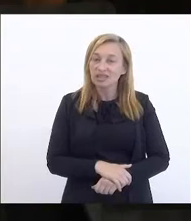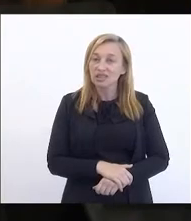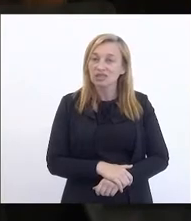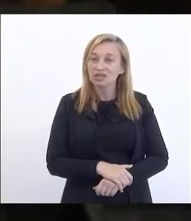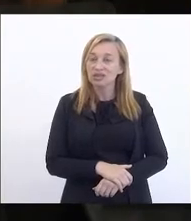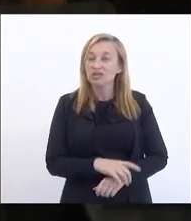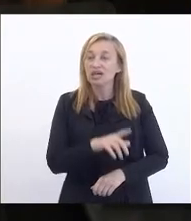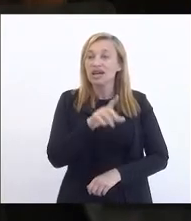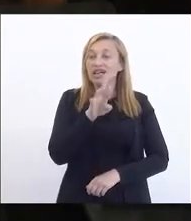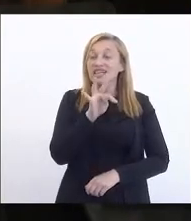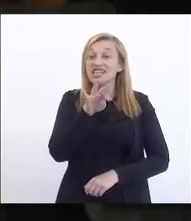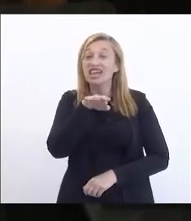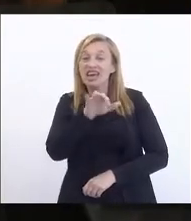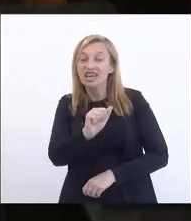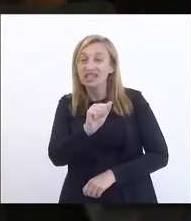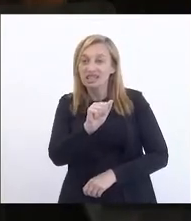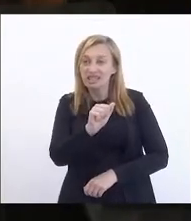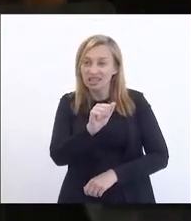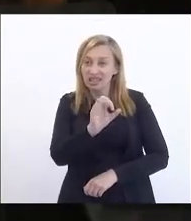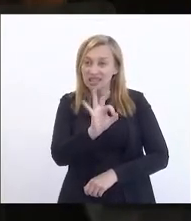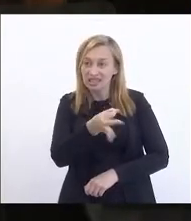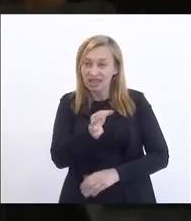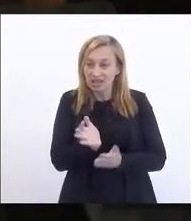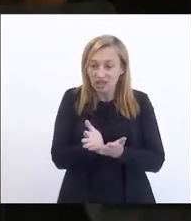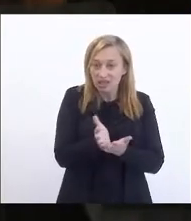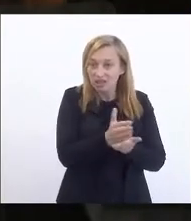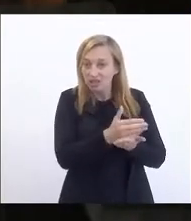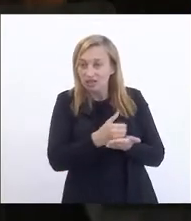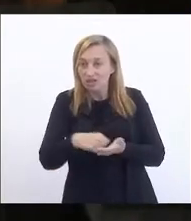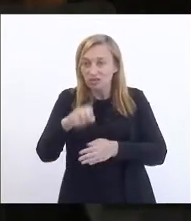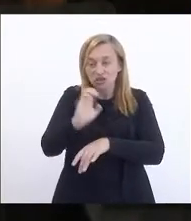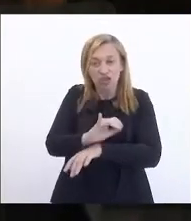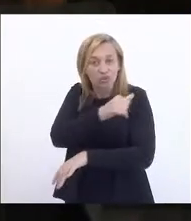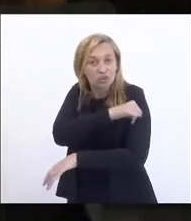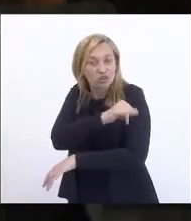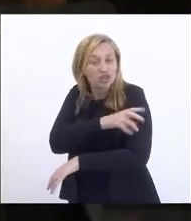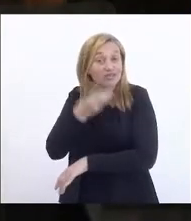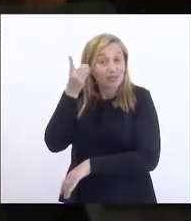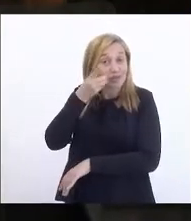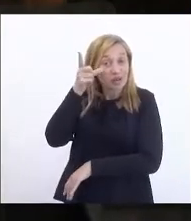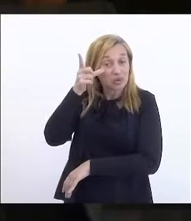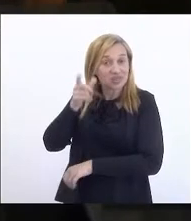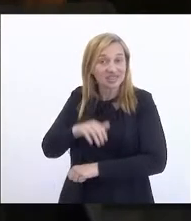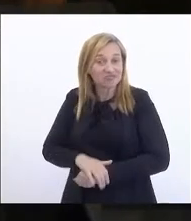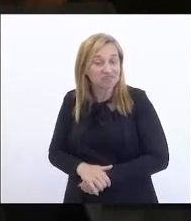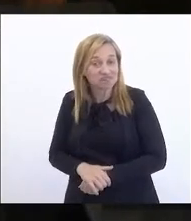faturada no Estado do Rio de Janeiro, deputado Alucinho,